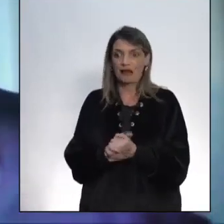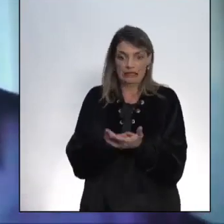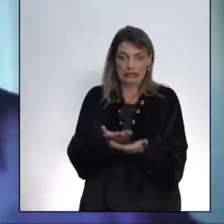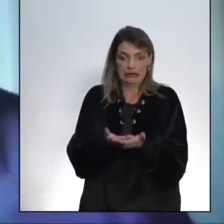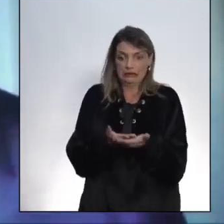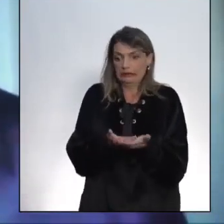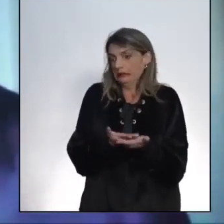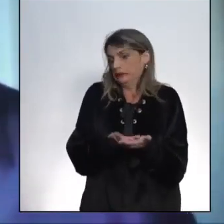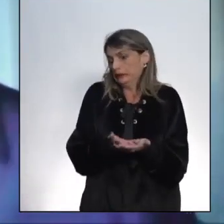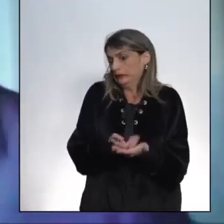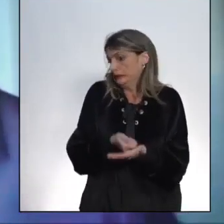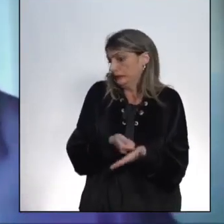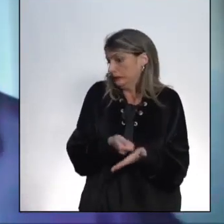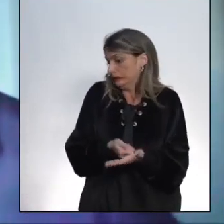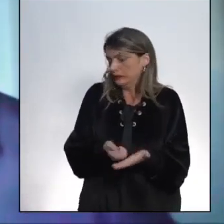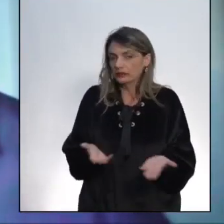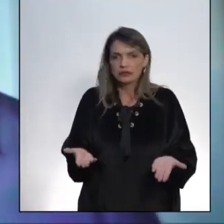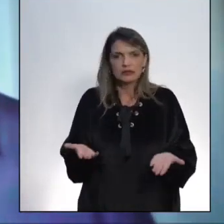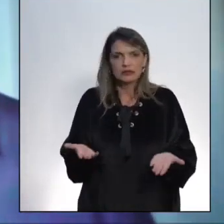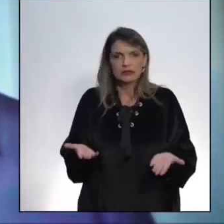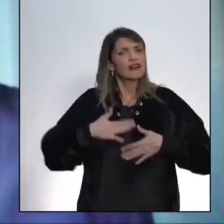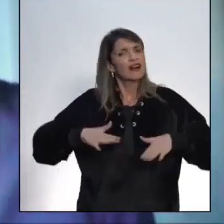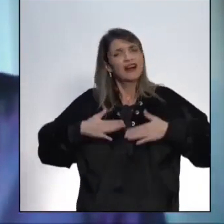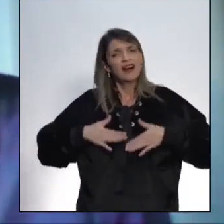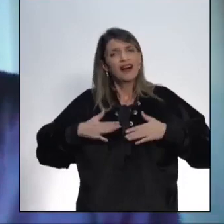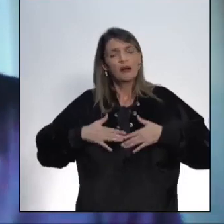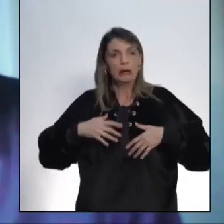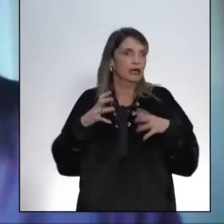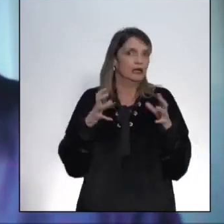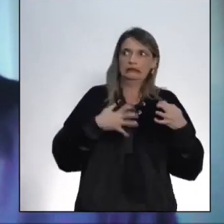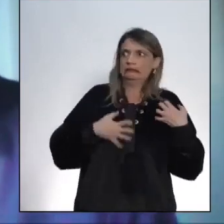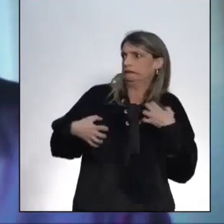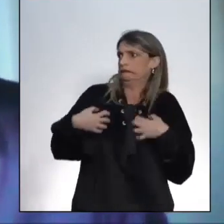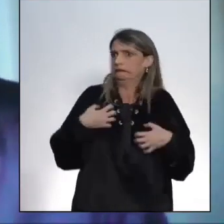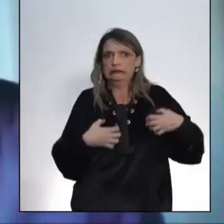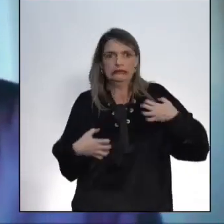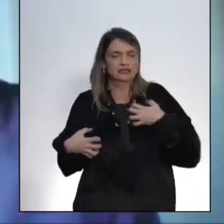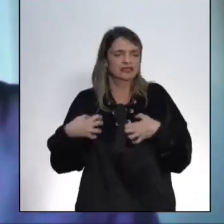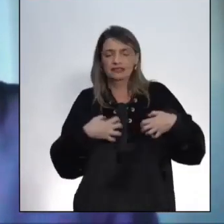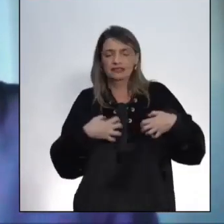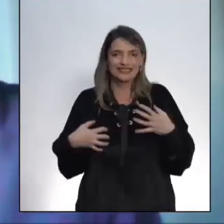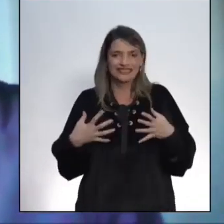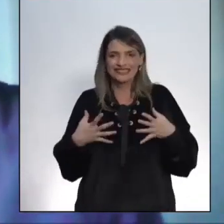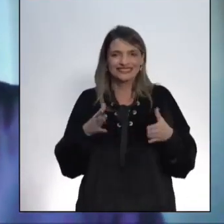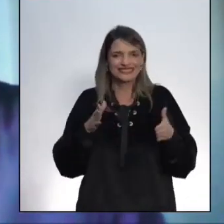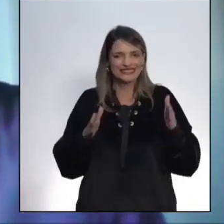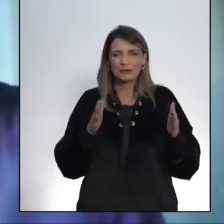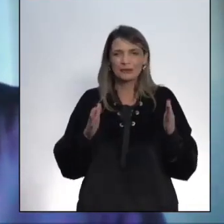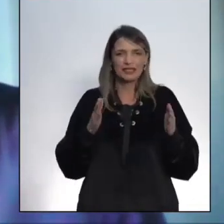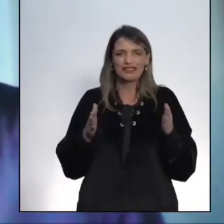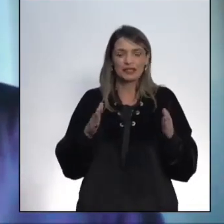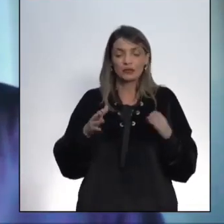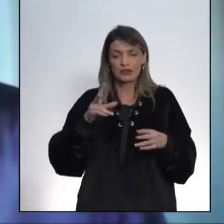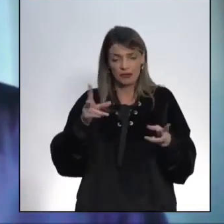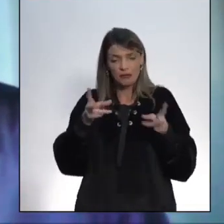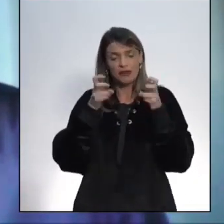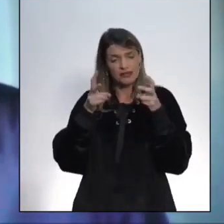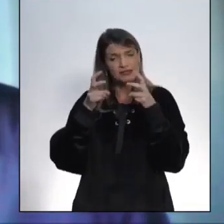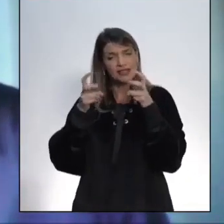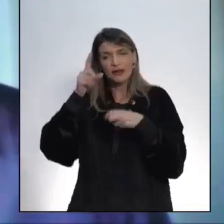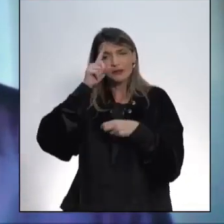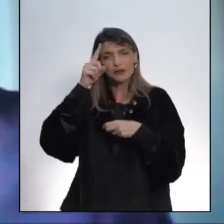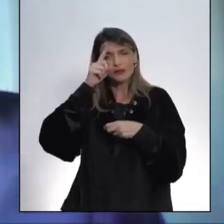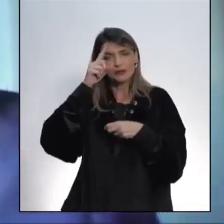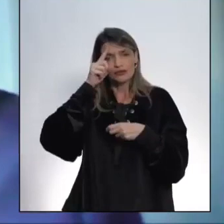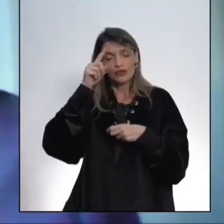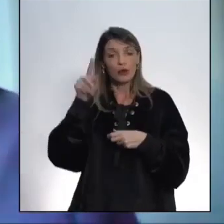tinha nada para fazer naquele momento. Enfim, esse desespero momentâneo que a gente tem visto todos os dias,